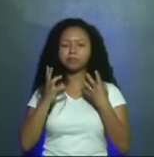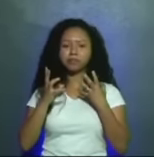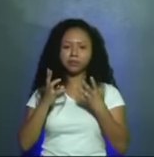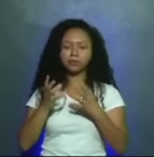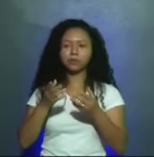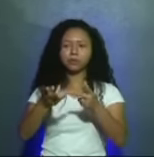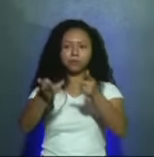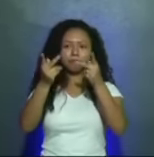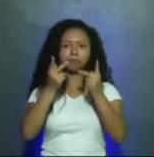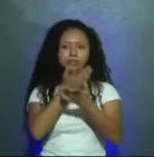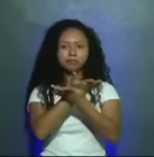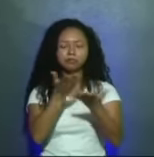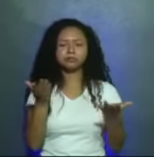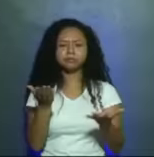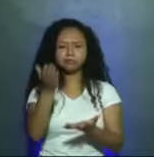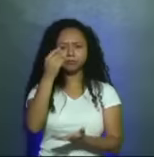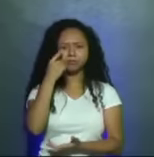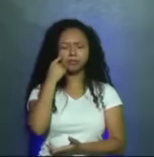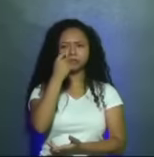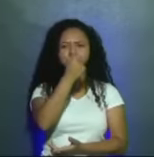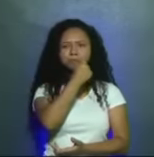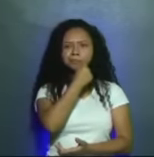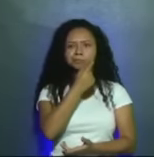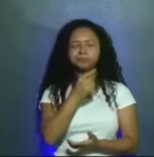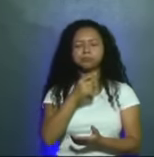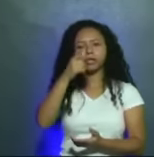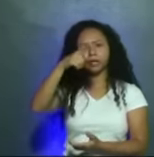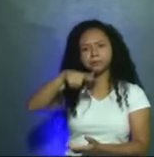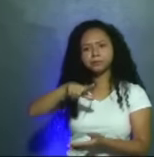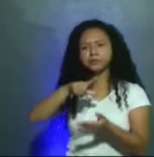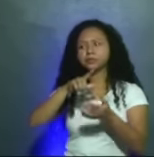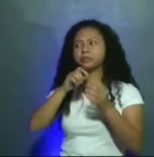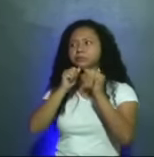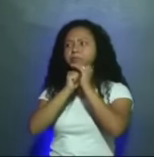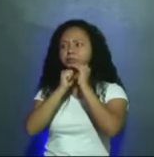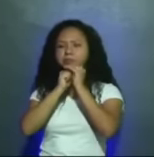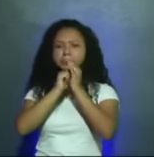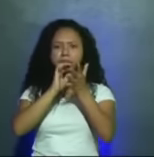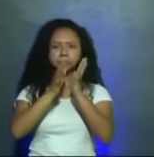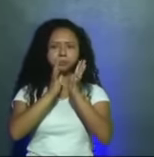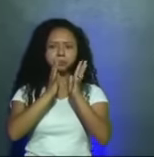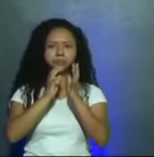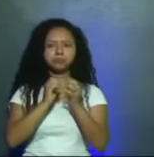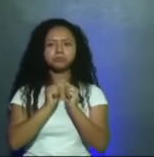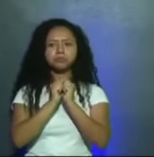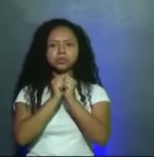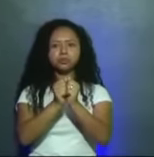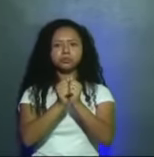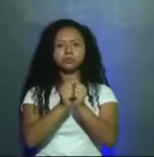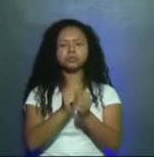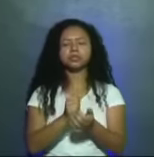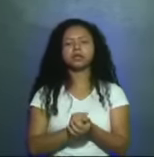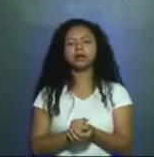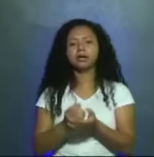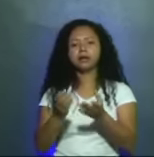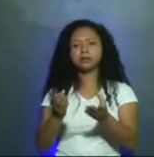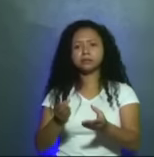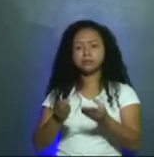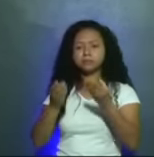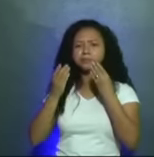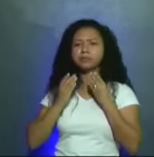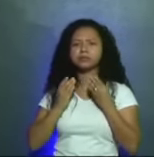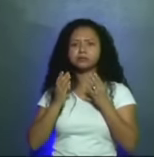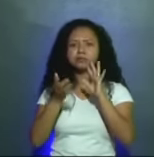Vamos fechar os nossos olhos. Quero te convidar a repetir uma oração comigo, recebendo Jesus como seu